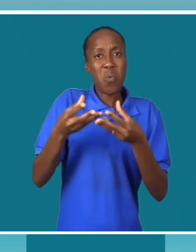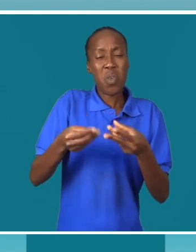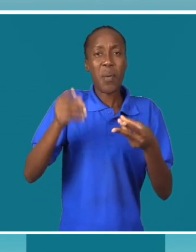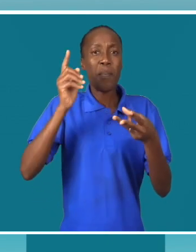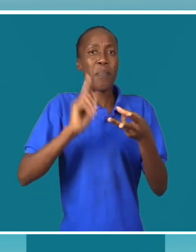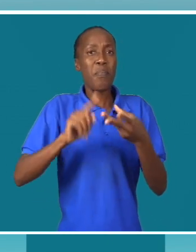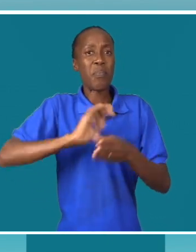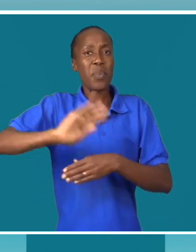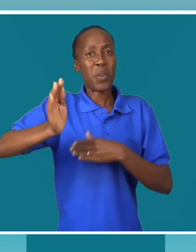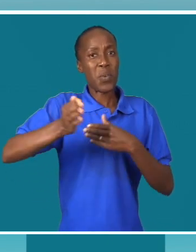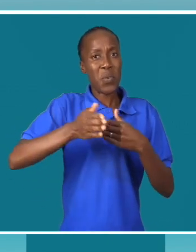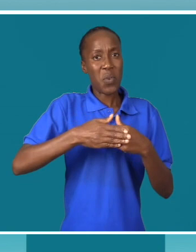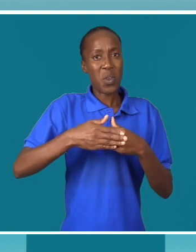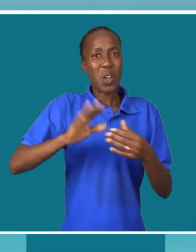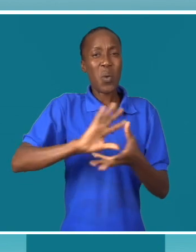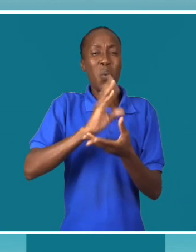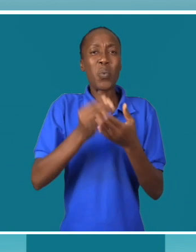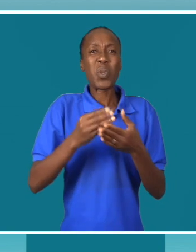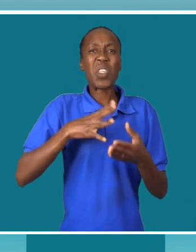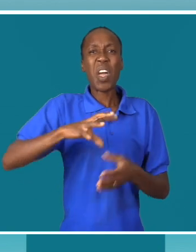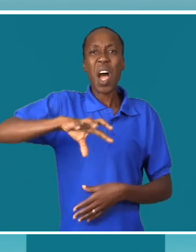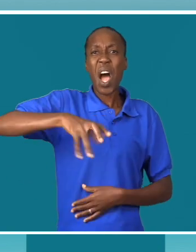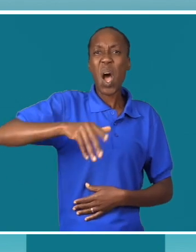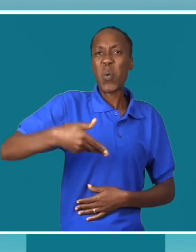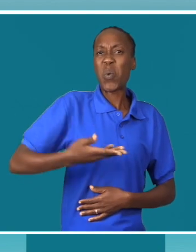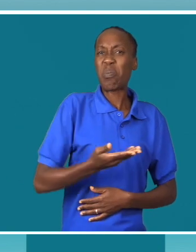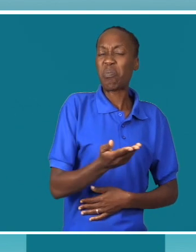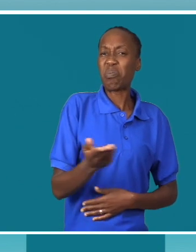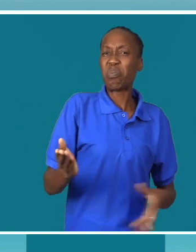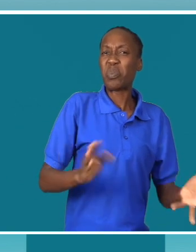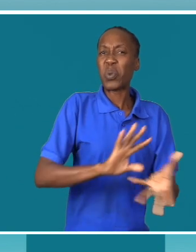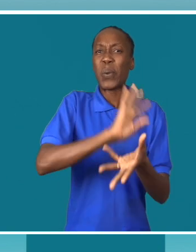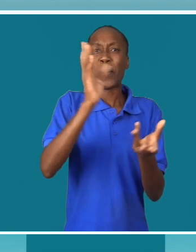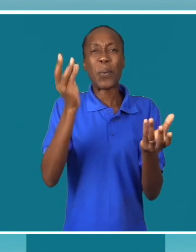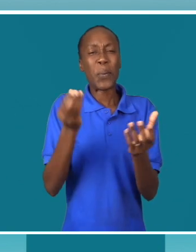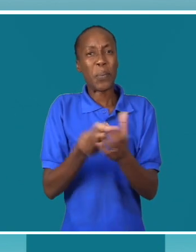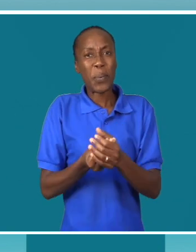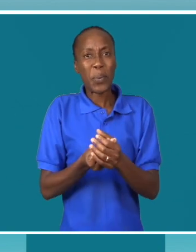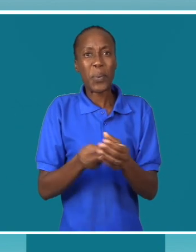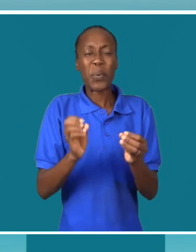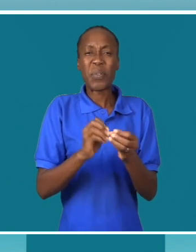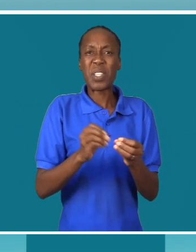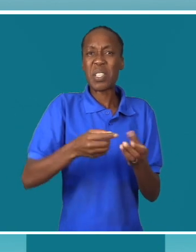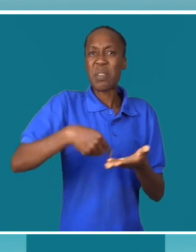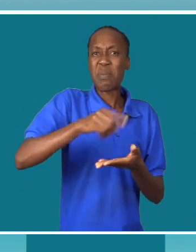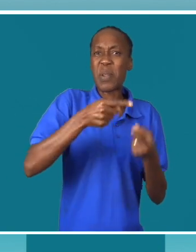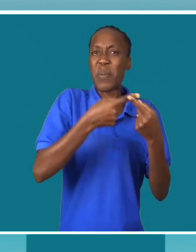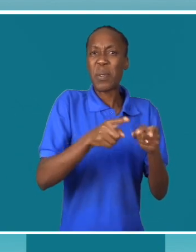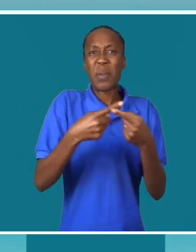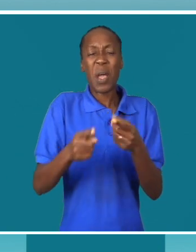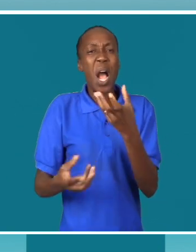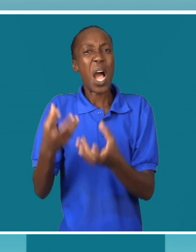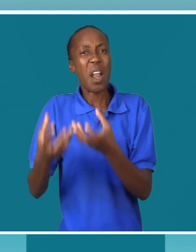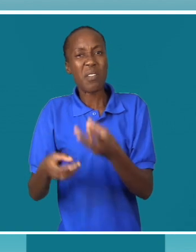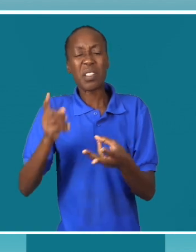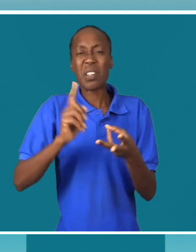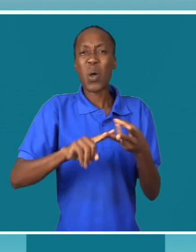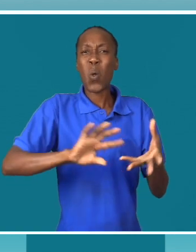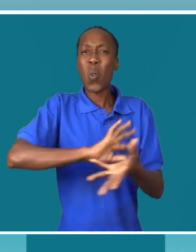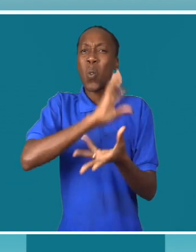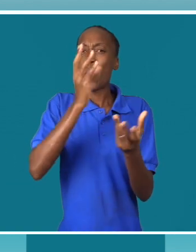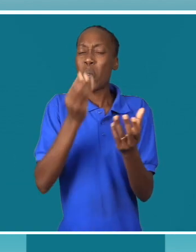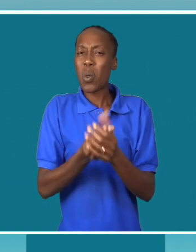O que não dá-me falta para minha eletricia. Quando voltei aqui, montei, foi a minha toda, foi a molhada. Arroz, arroz e molhado também.